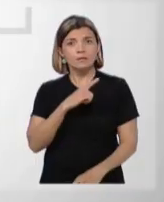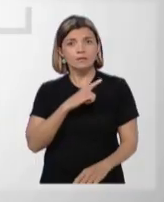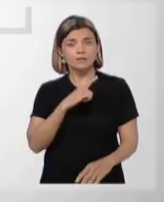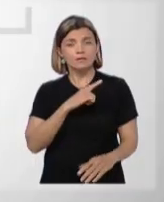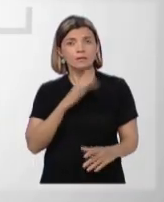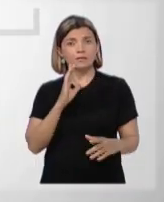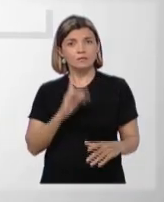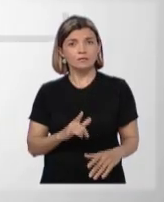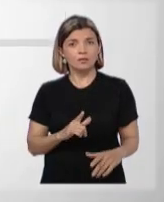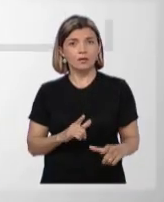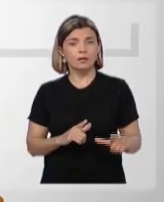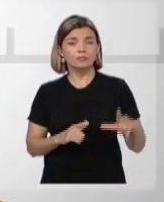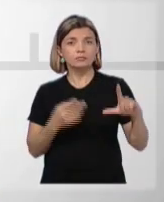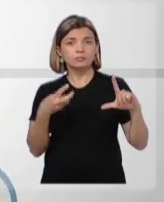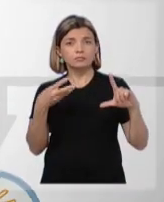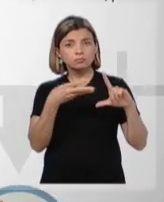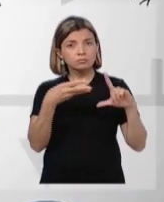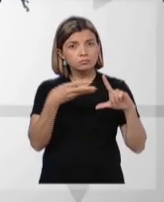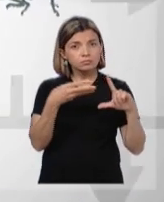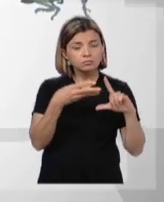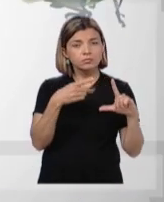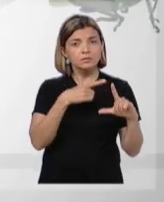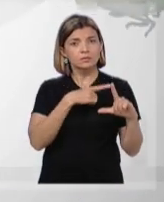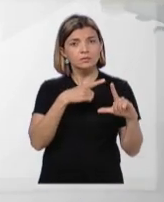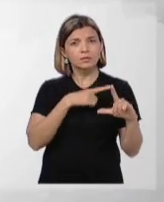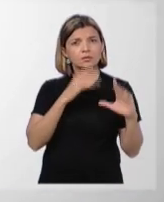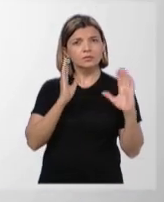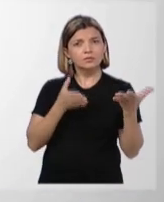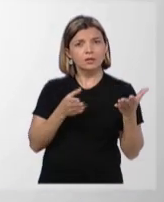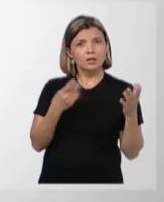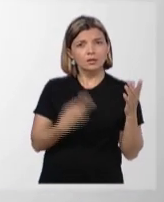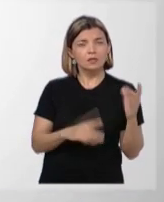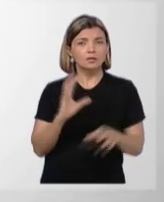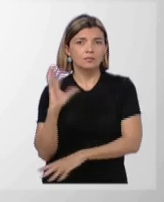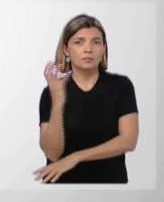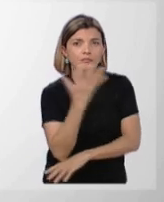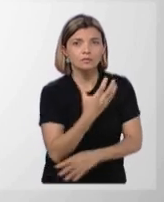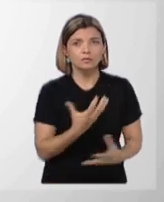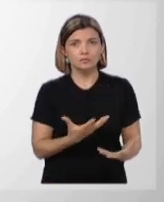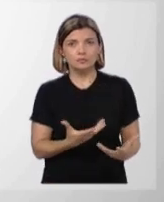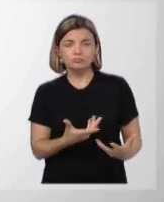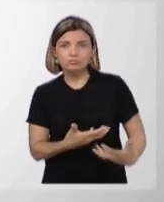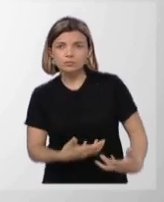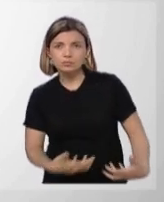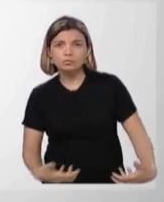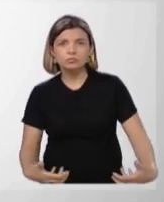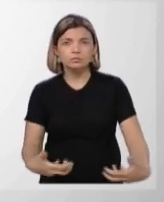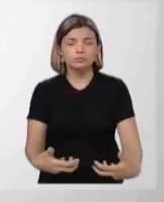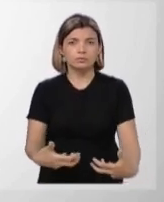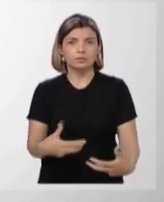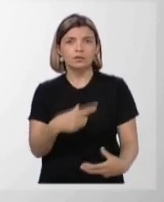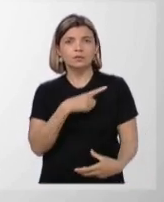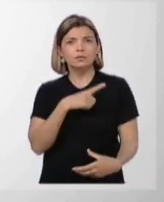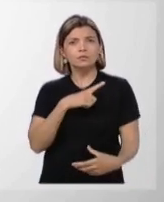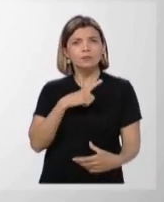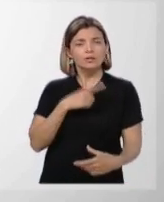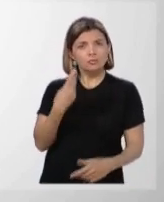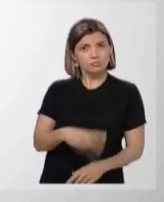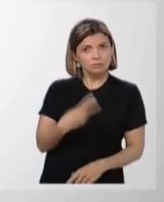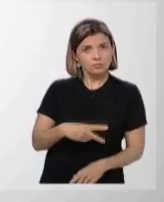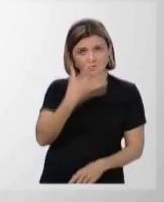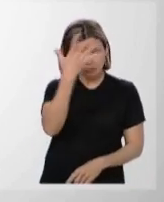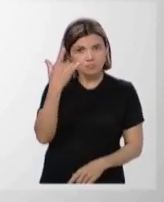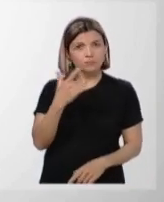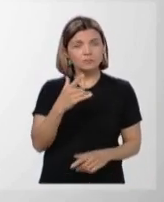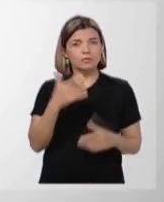A base de uma cadeia alimentar é composta por seres autotróficos, geralmente plantas e algas, que são conhecidos